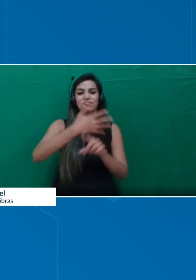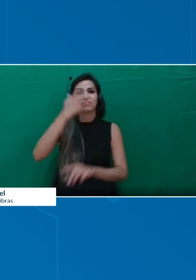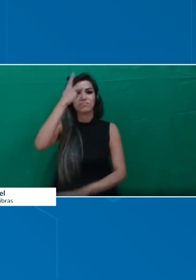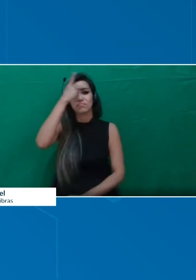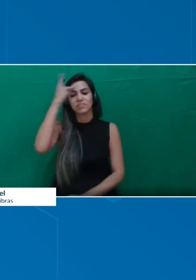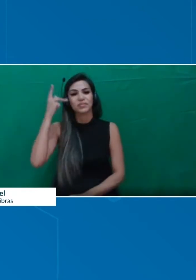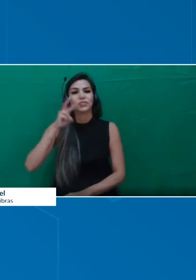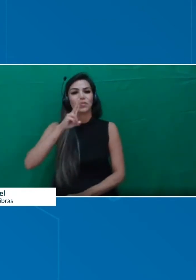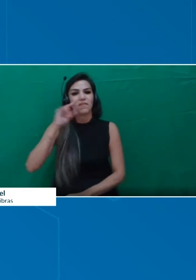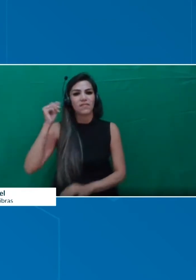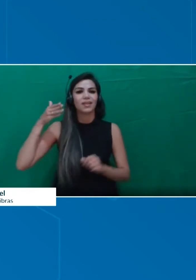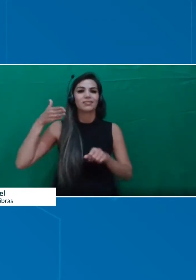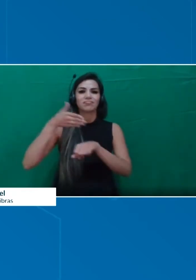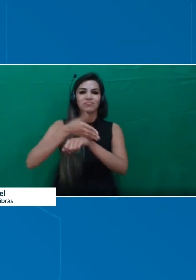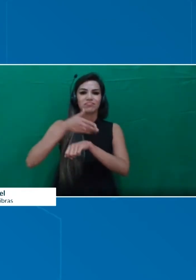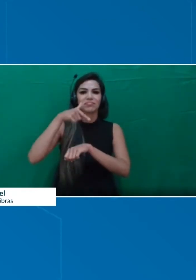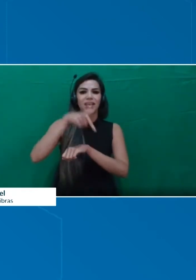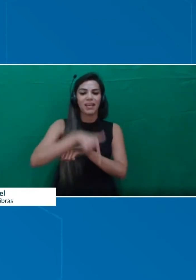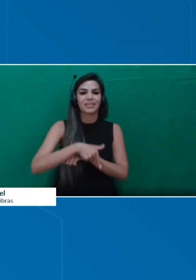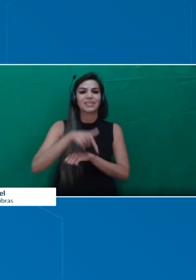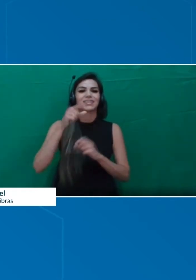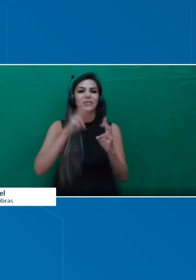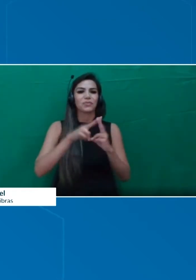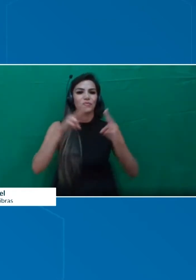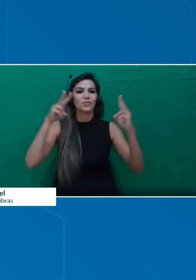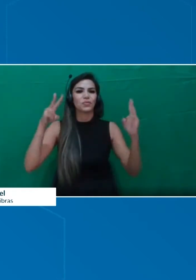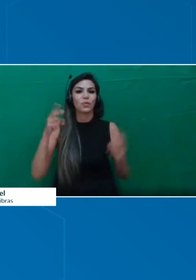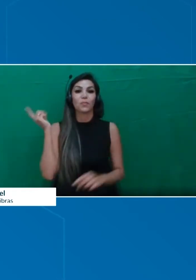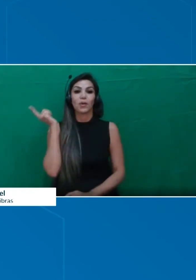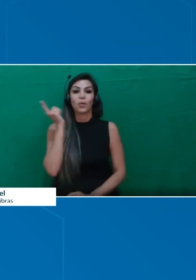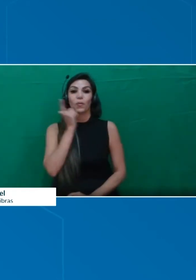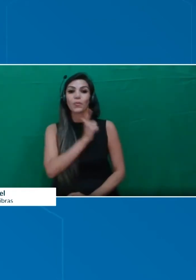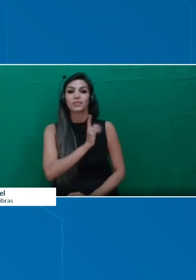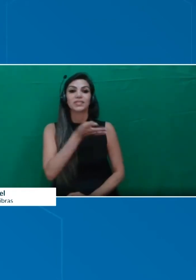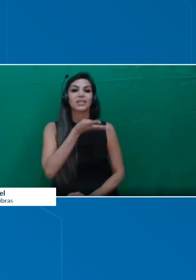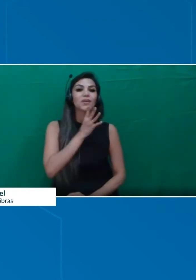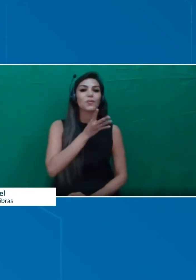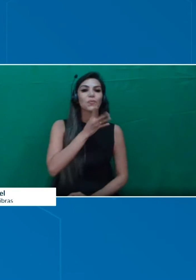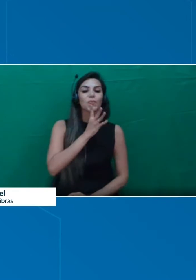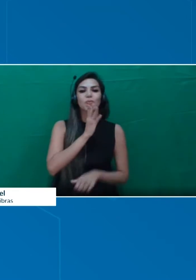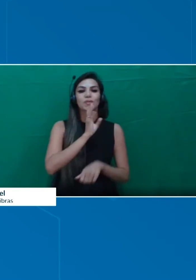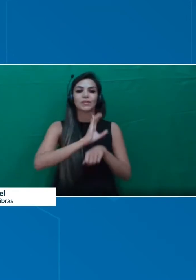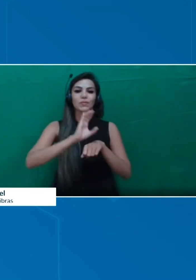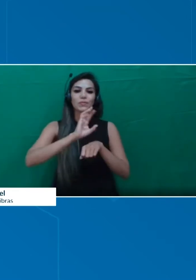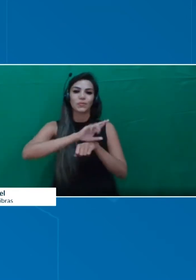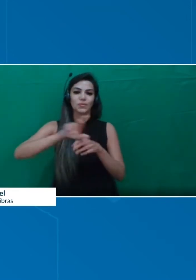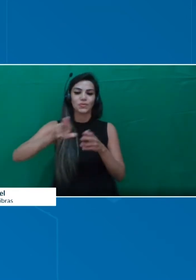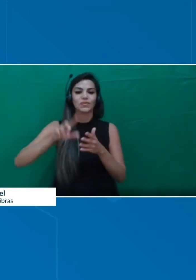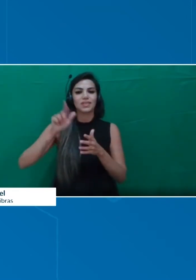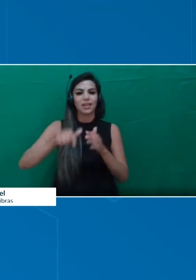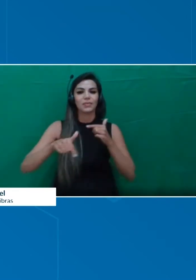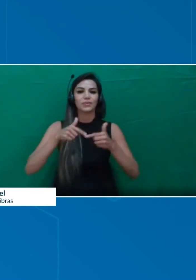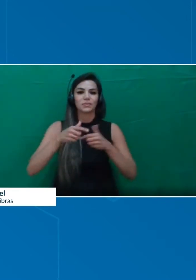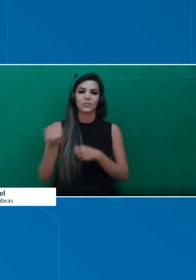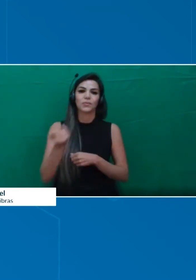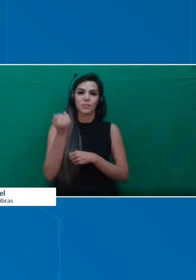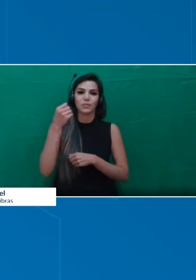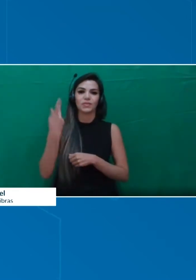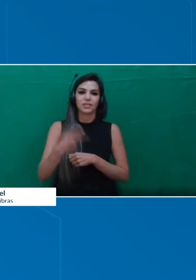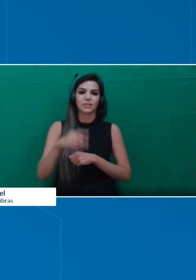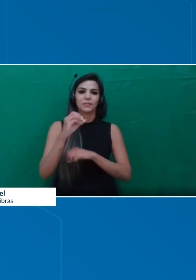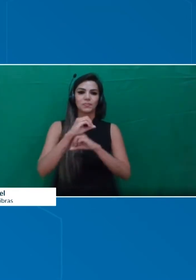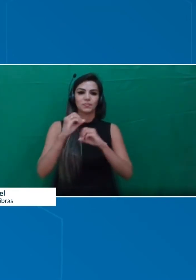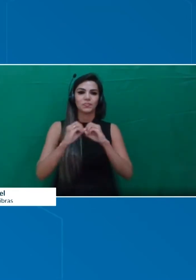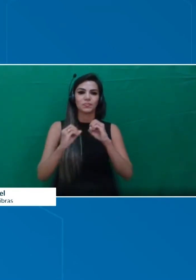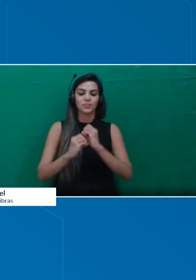né? Então, é um trabalho realmente de muito fôlego e de muita importância para a universidade.